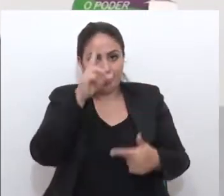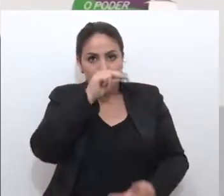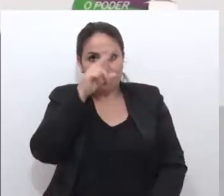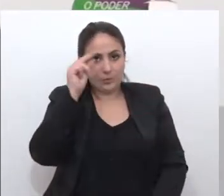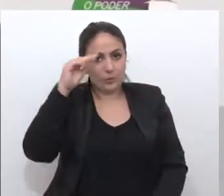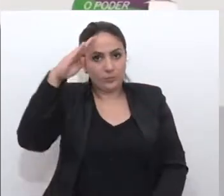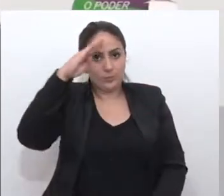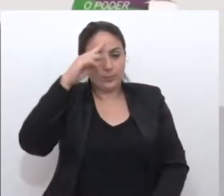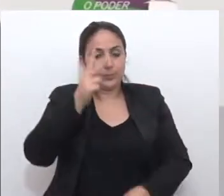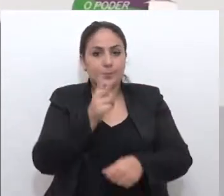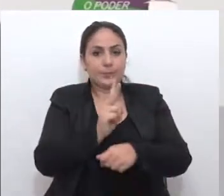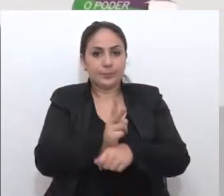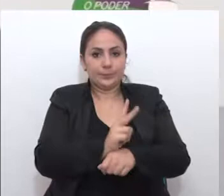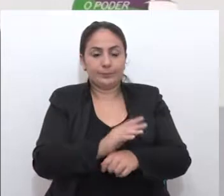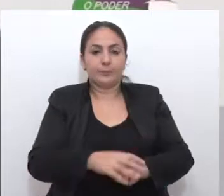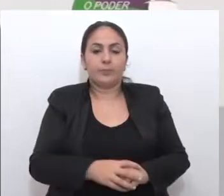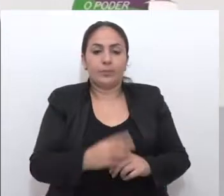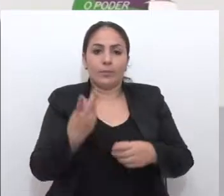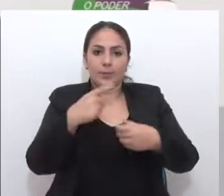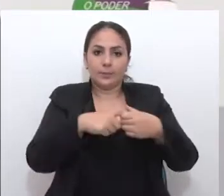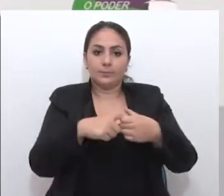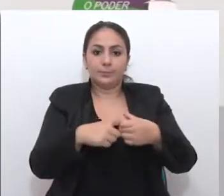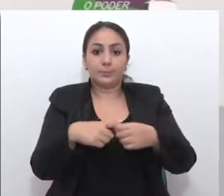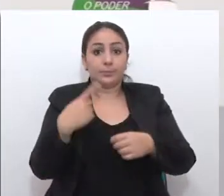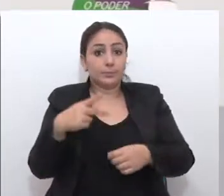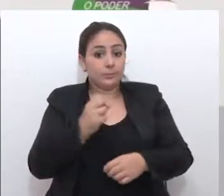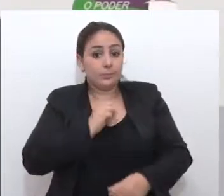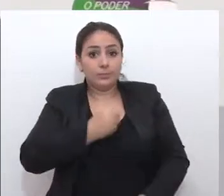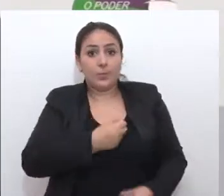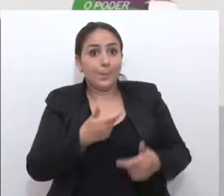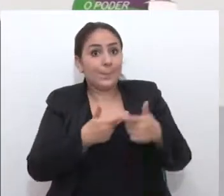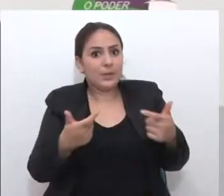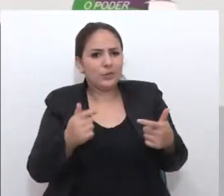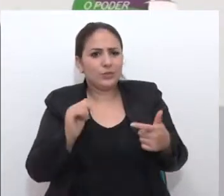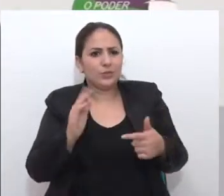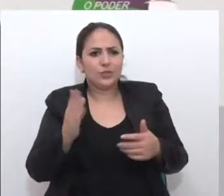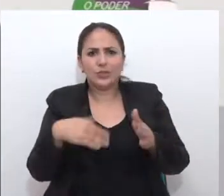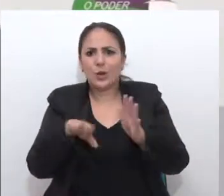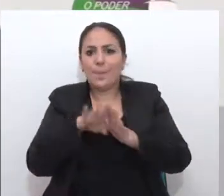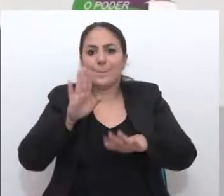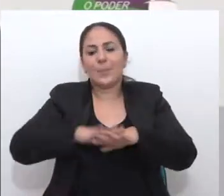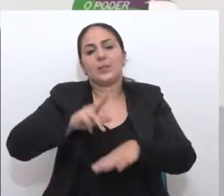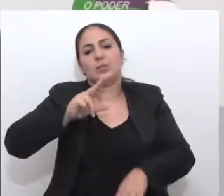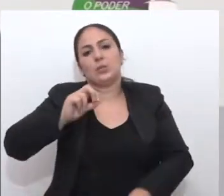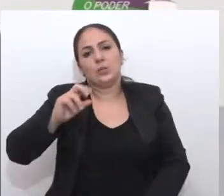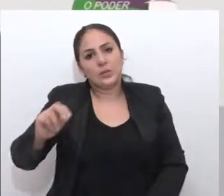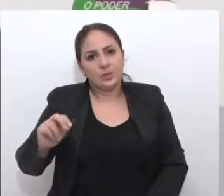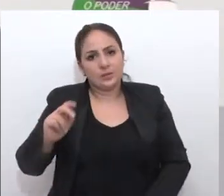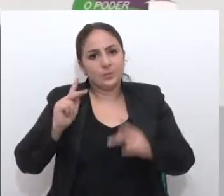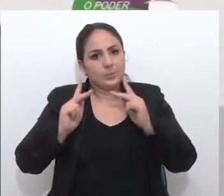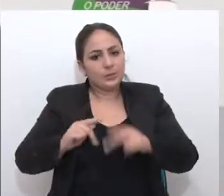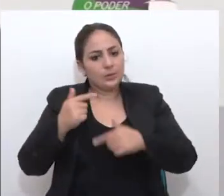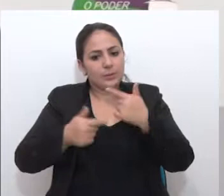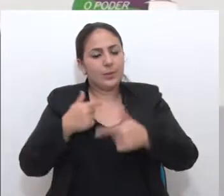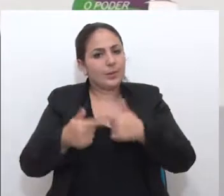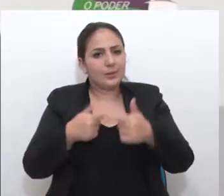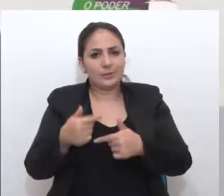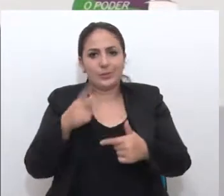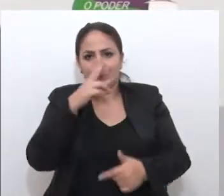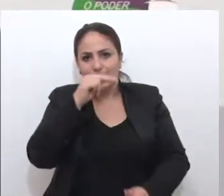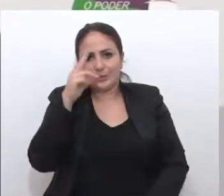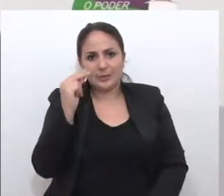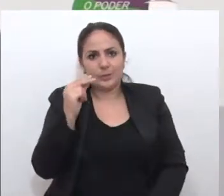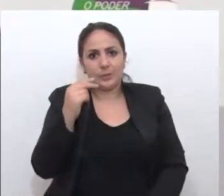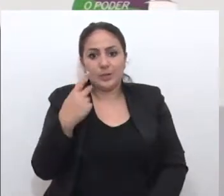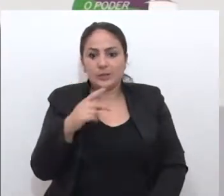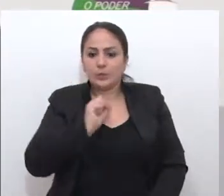pela Prefeitura de forma terceirizada. Mas esse número já foi muito maior, nós já chegamos a ter mais de 200 vigilantes atuando no município. E